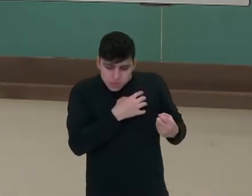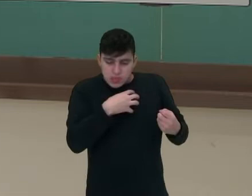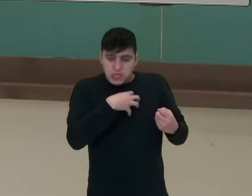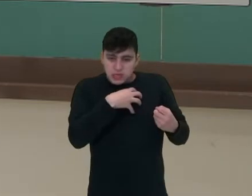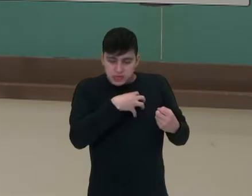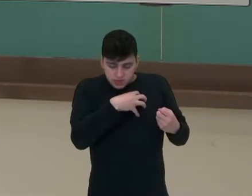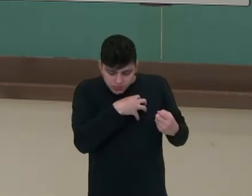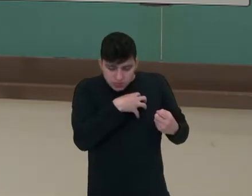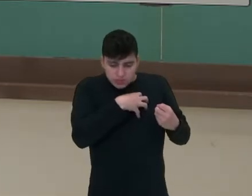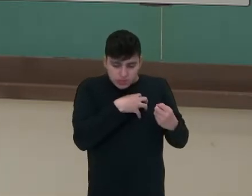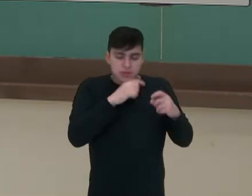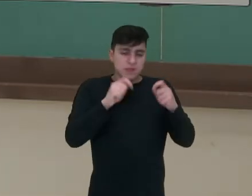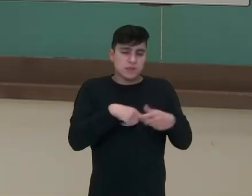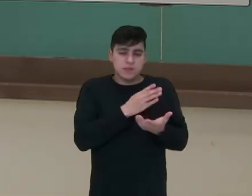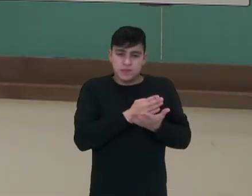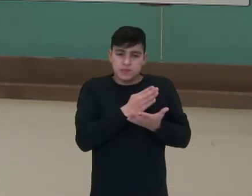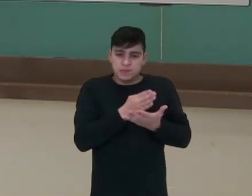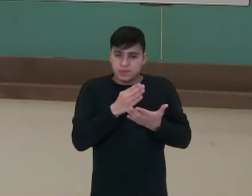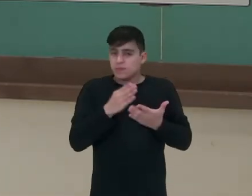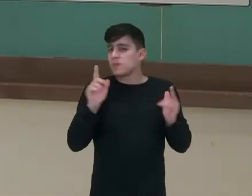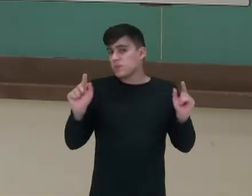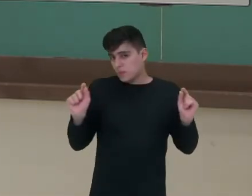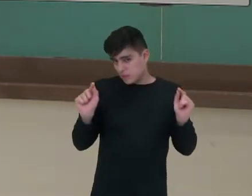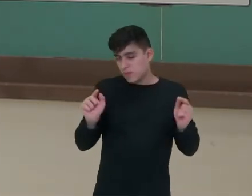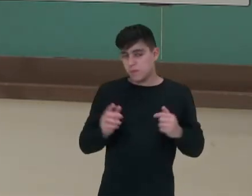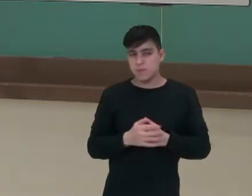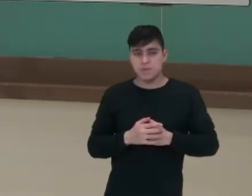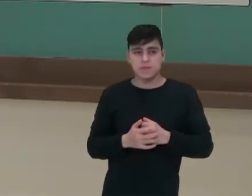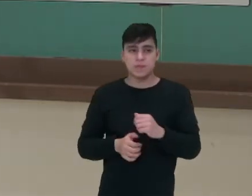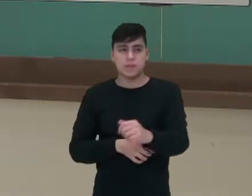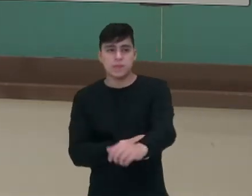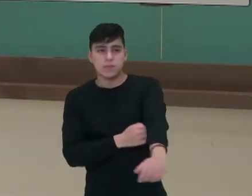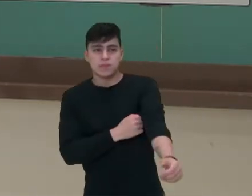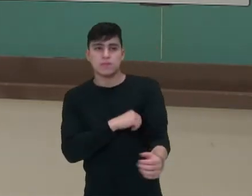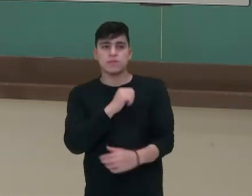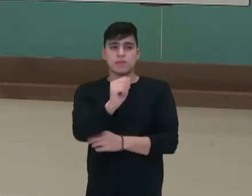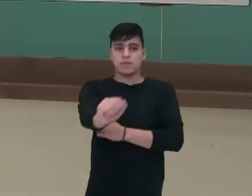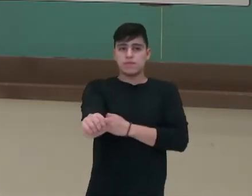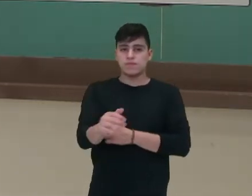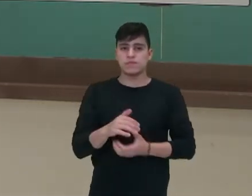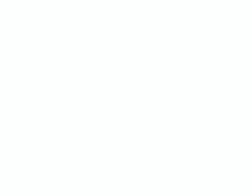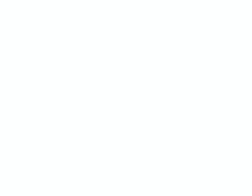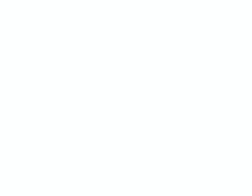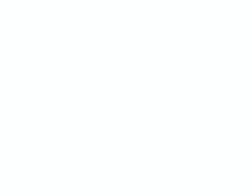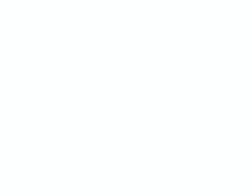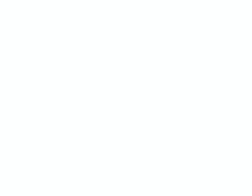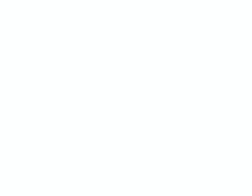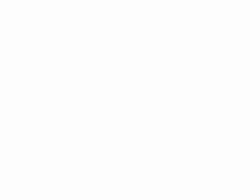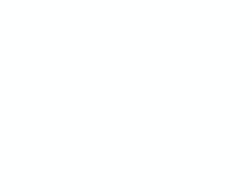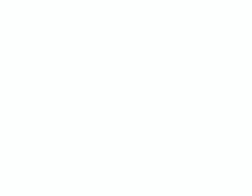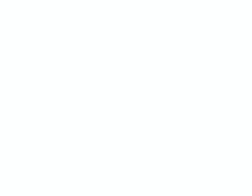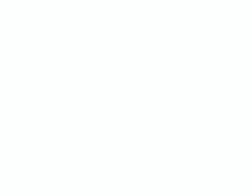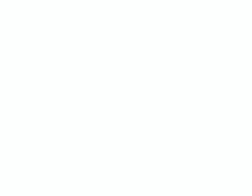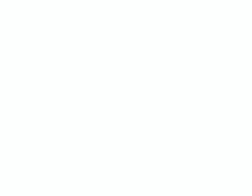marcação. Então, ouça seguir um exemplo de pulsação, tá bom? Então vamos lá.